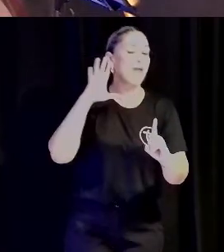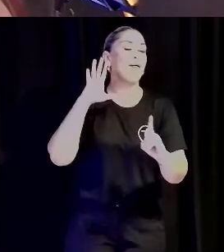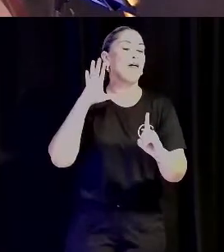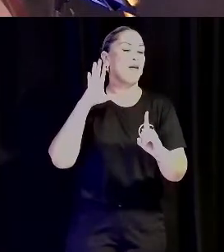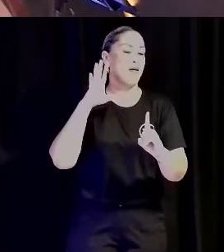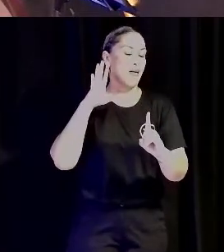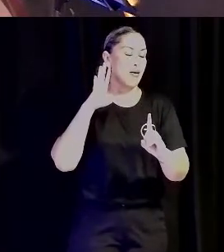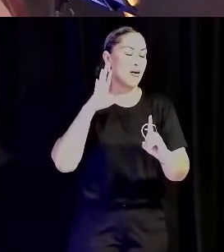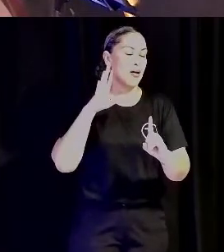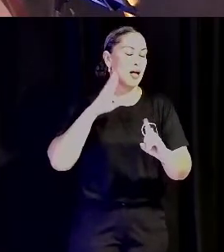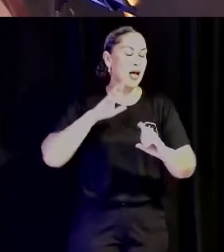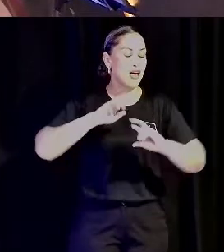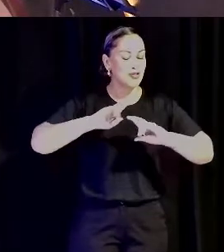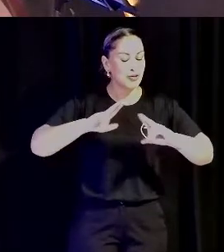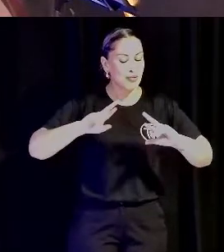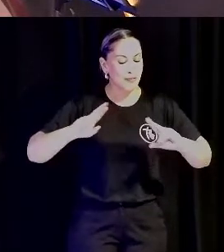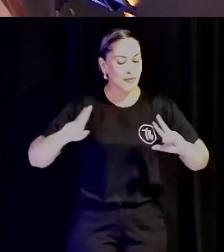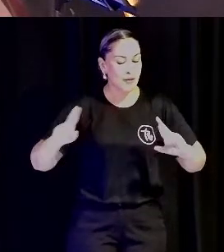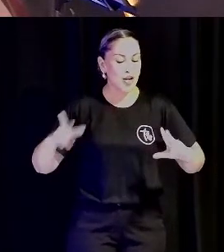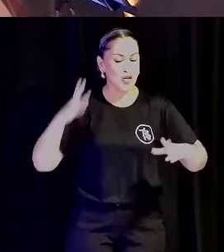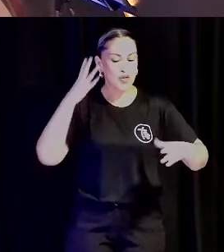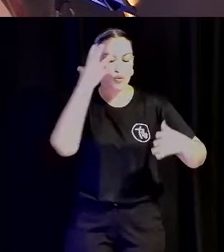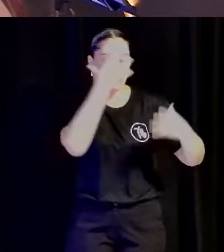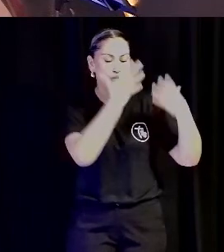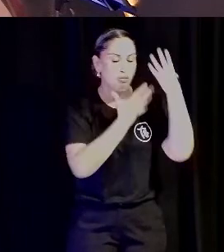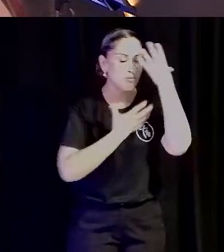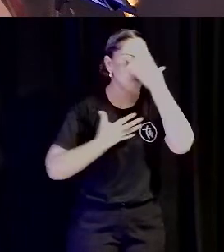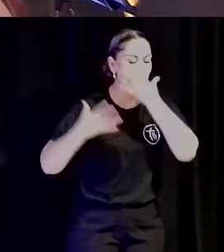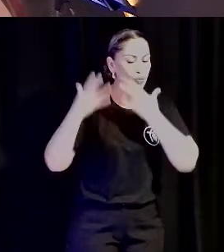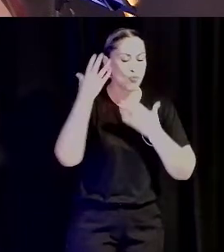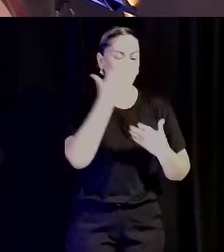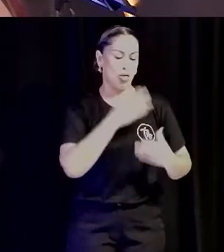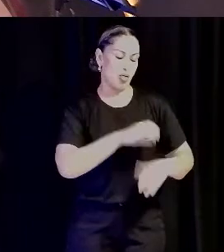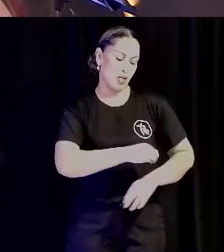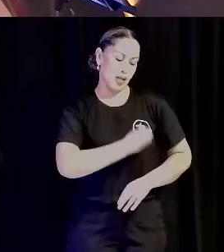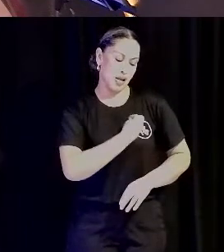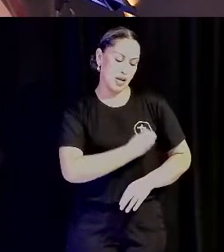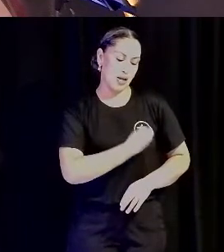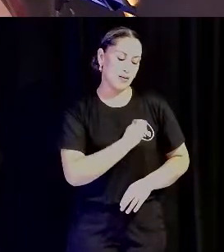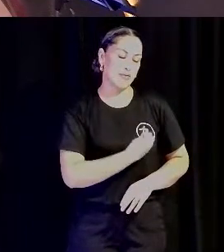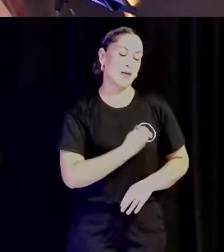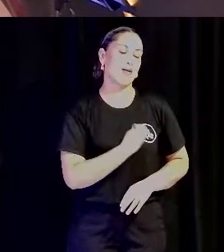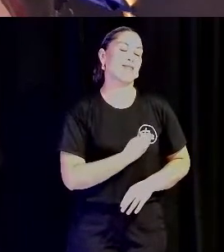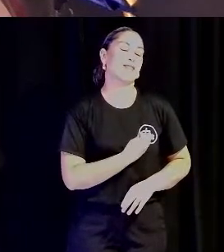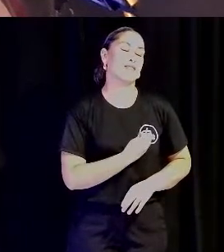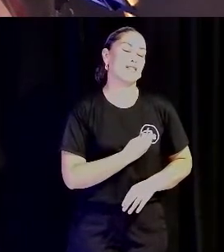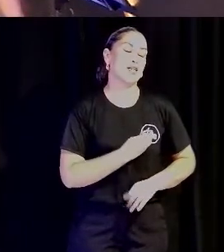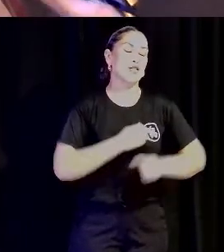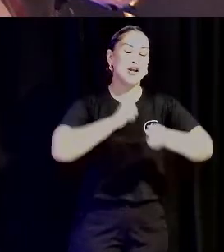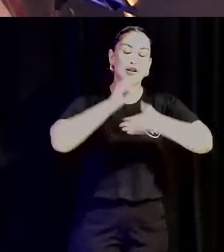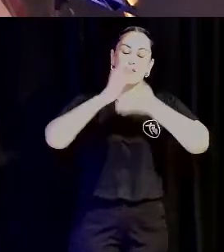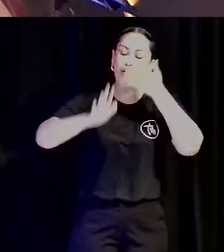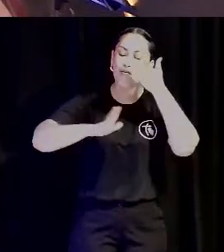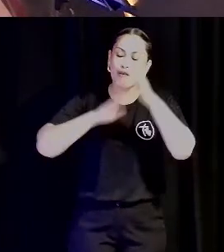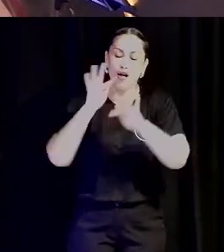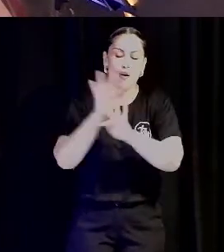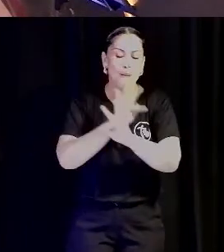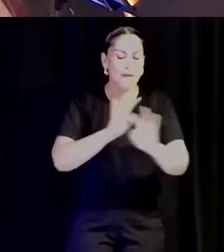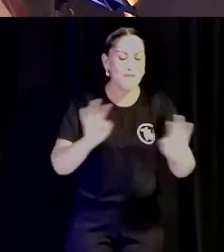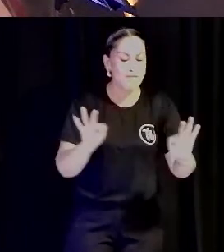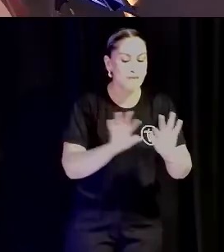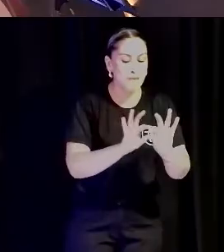múltiplas circunstâncias de sua vida, ele então vai dizer a célebre frase que todos